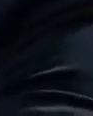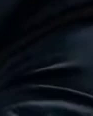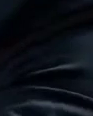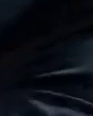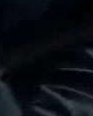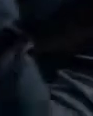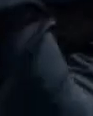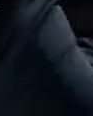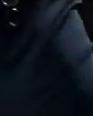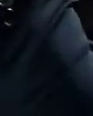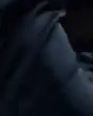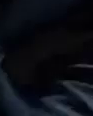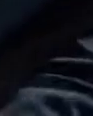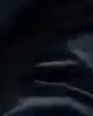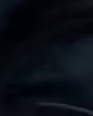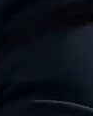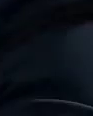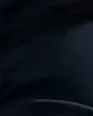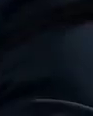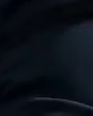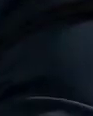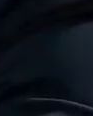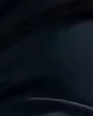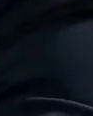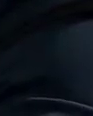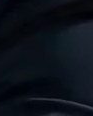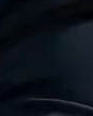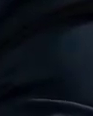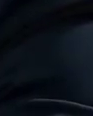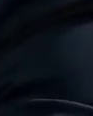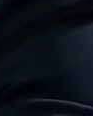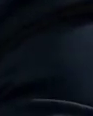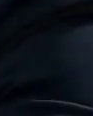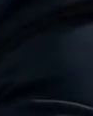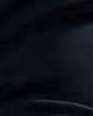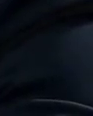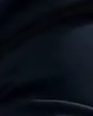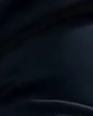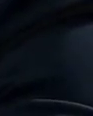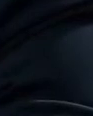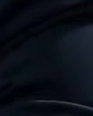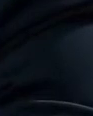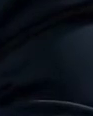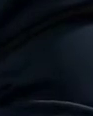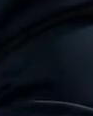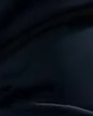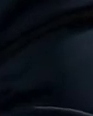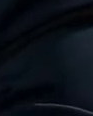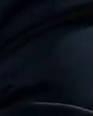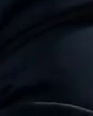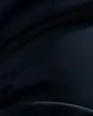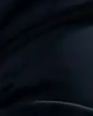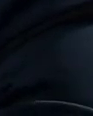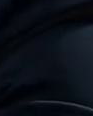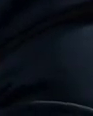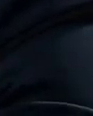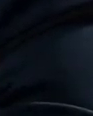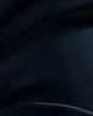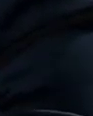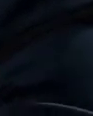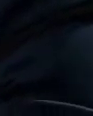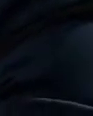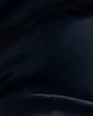maior número de cadastros possíveis para dentro do nosso município, que, se eu não me engano, o prazo é até agosto. Nós temos agora o mês de julho